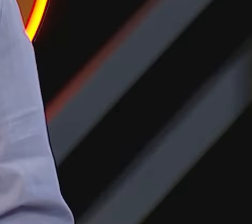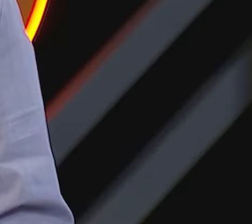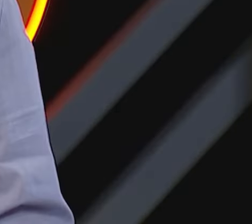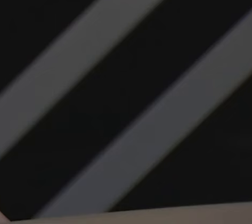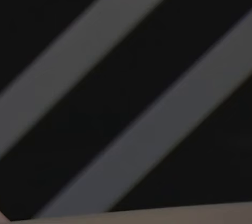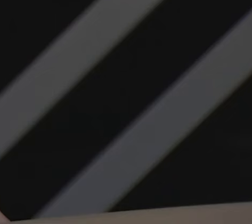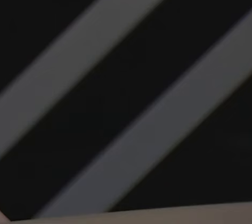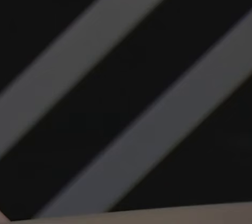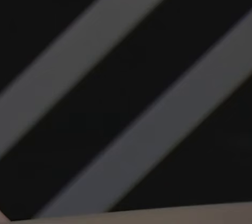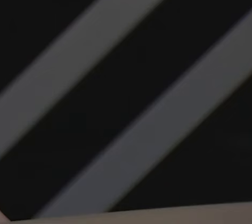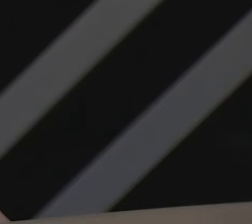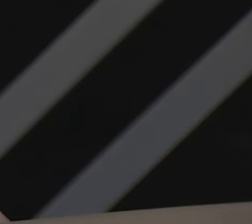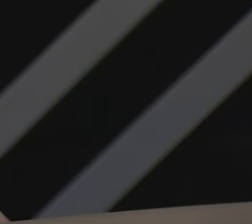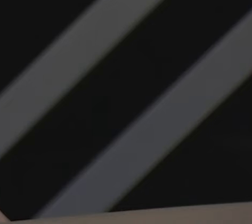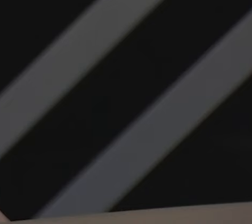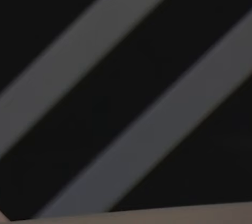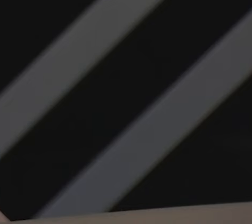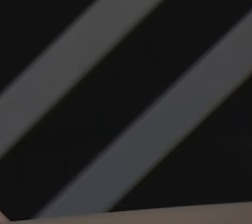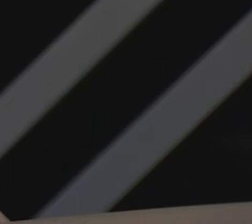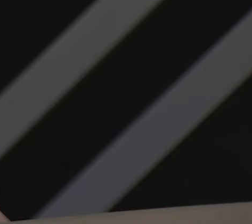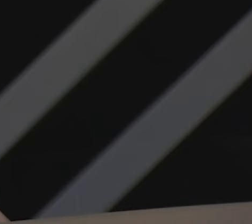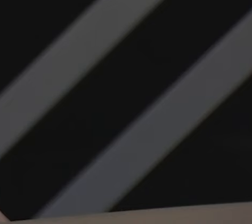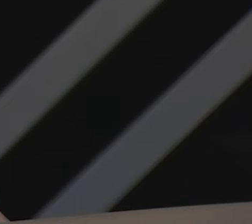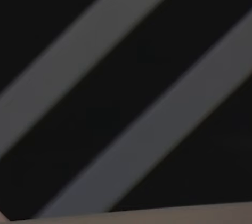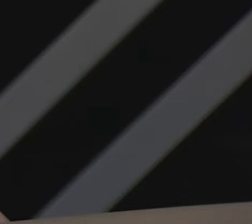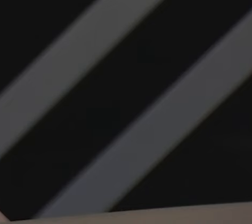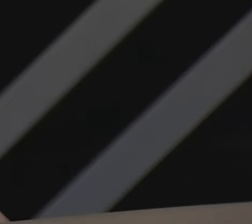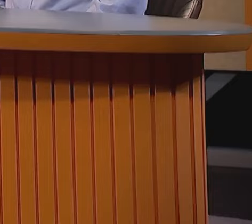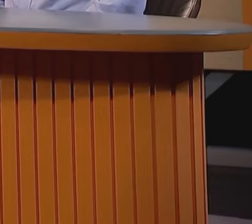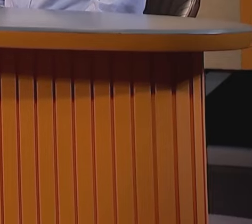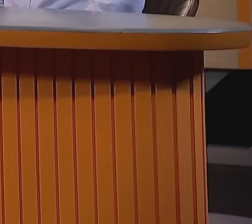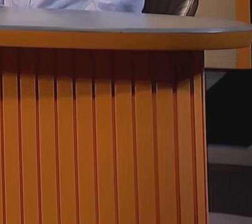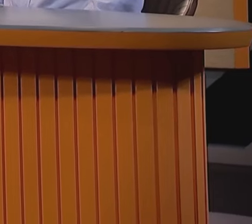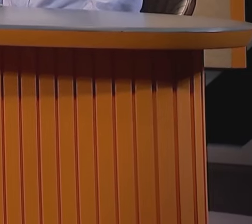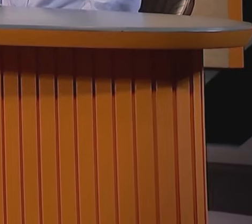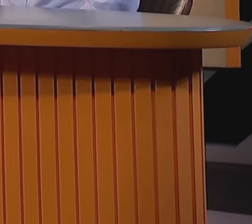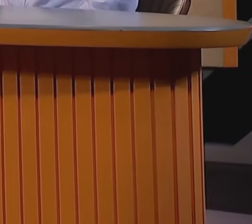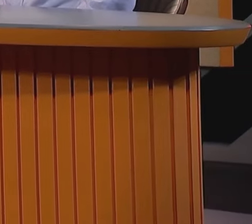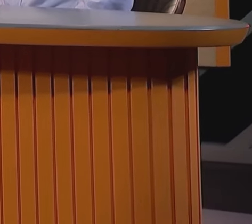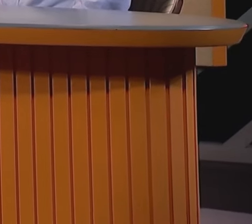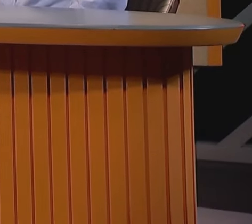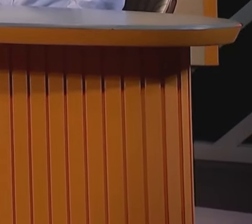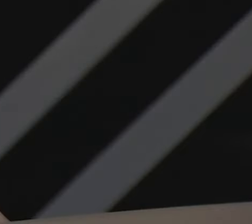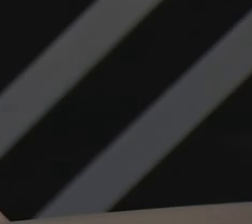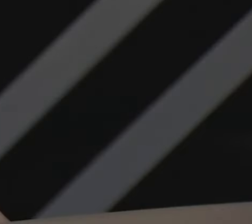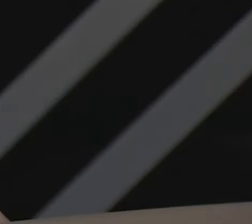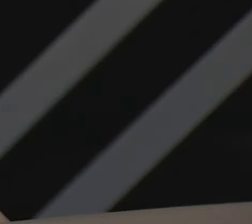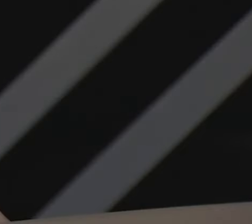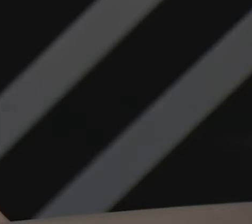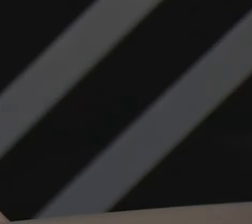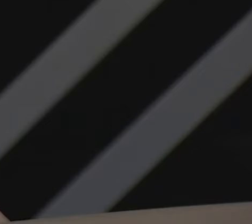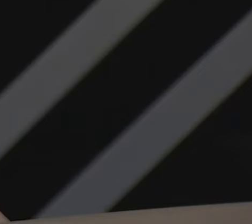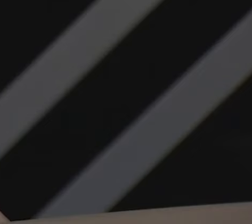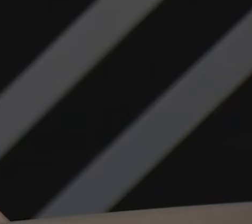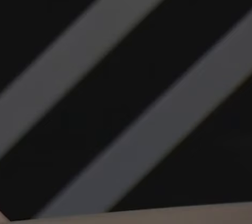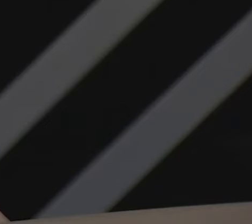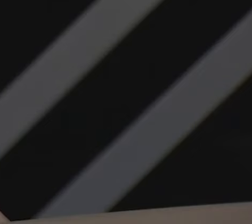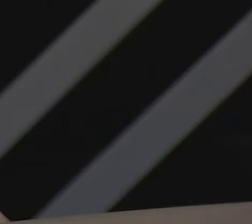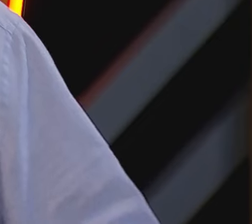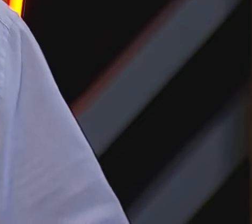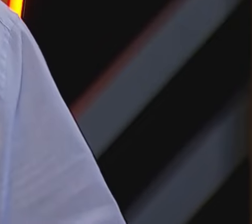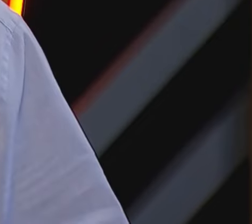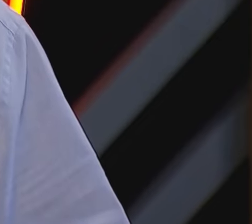que passar por uma situação dessa com um filho meu. E eu sabia que se eu continuasse naquela realidade, algum deles ia seguir o mesmo